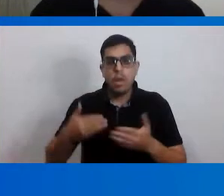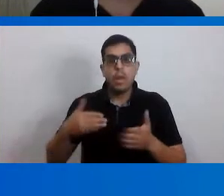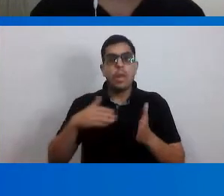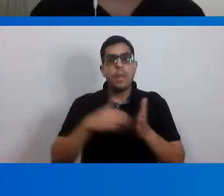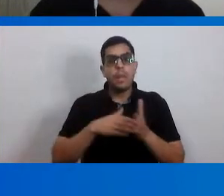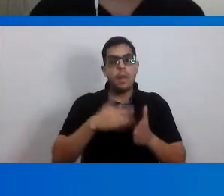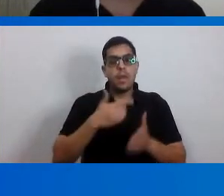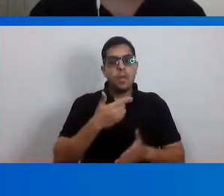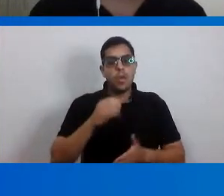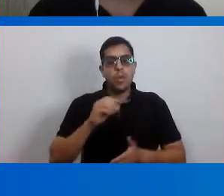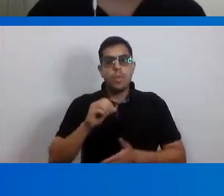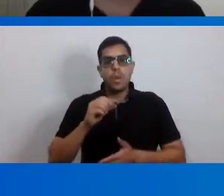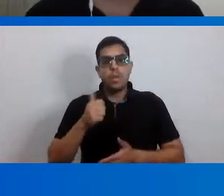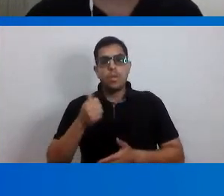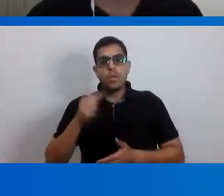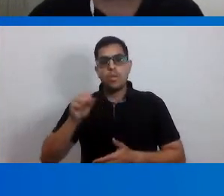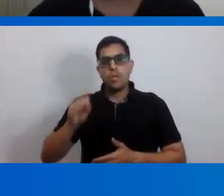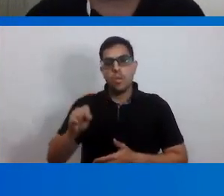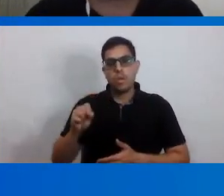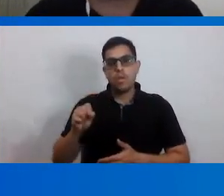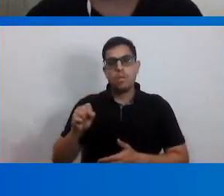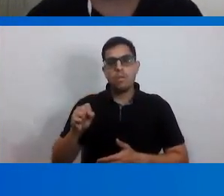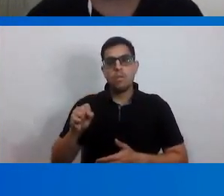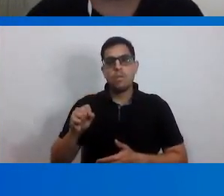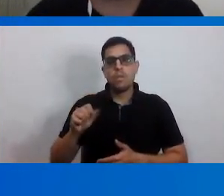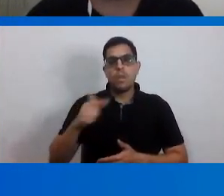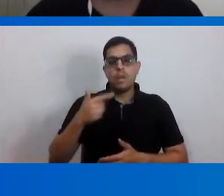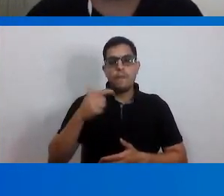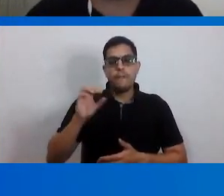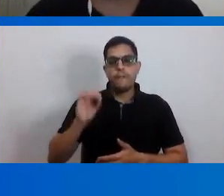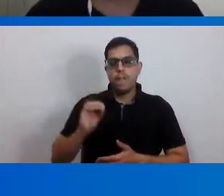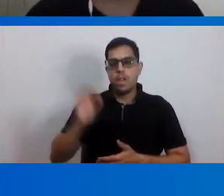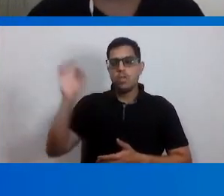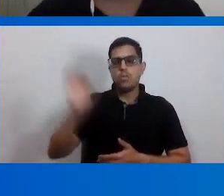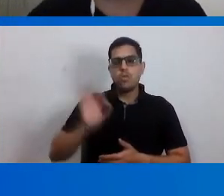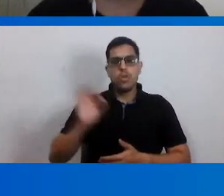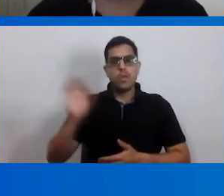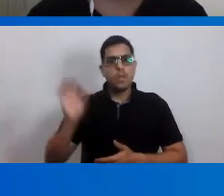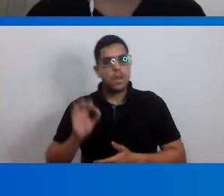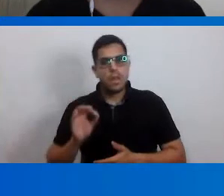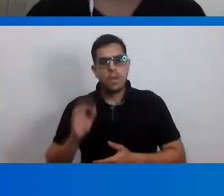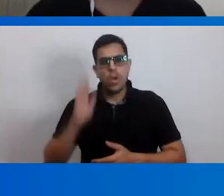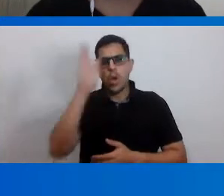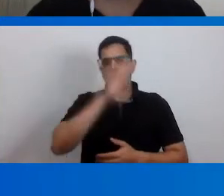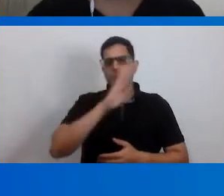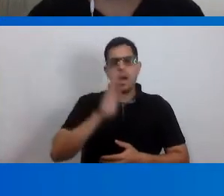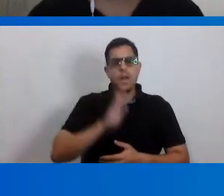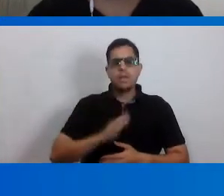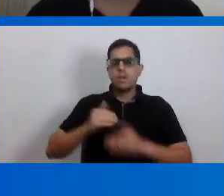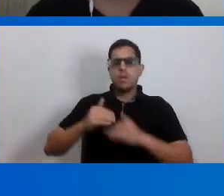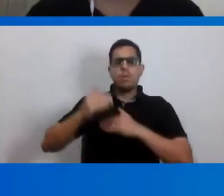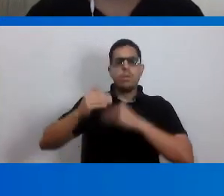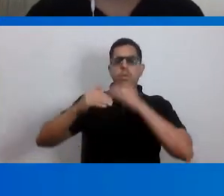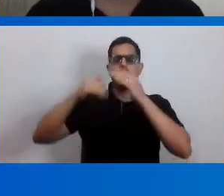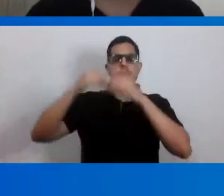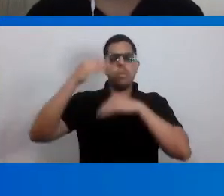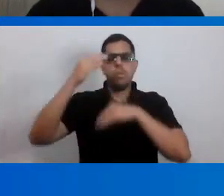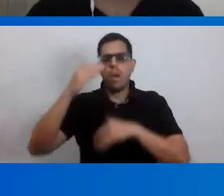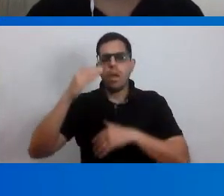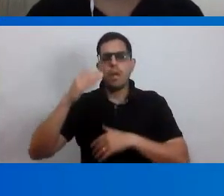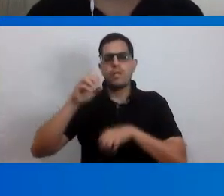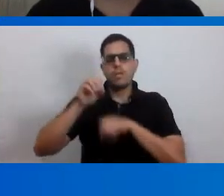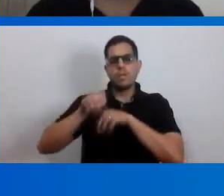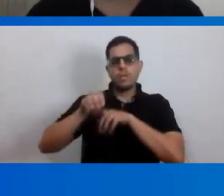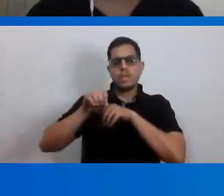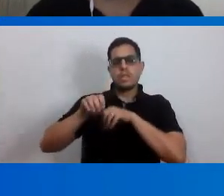com esses mesmos 20% ou seja o Brasil evoluiu de uma forma bastante expressiva na educação a distância Nós não